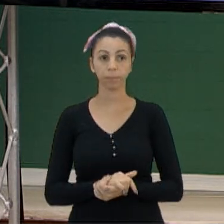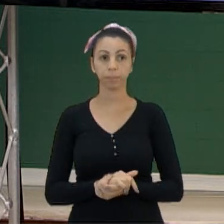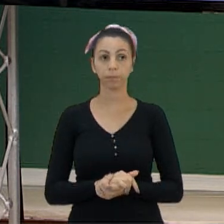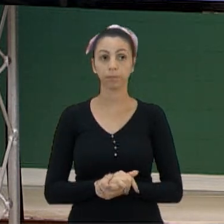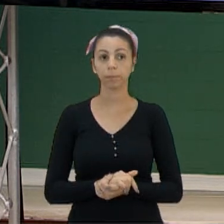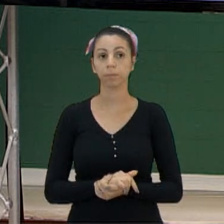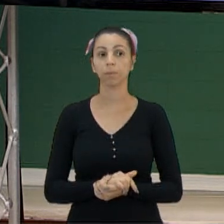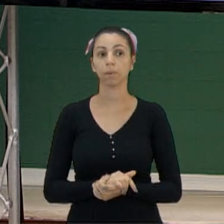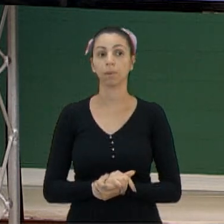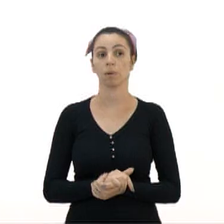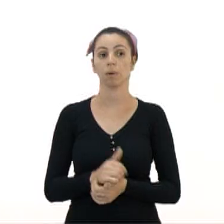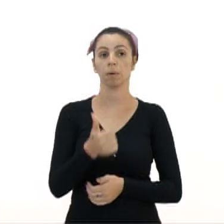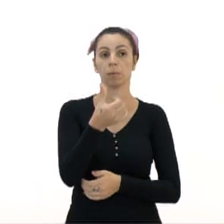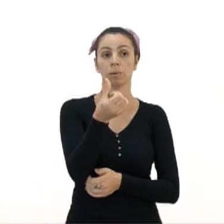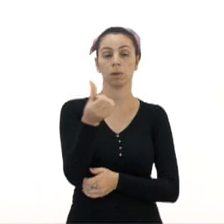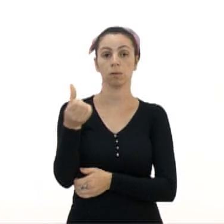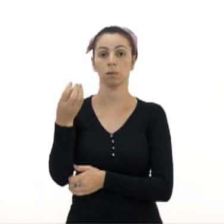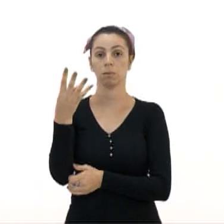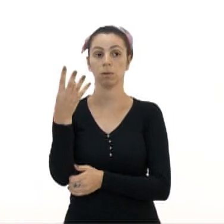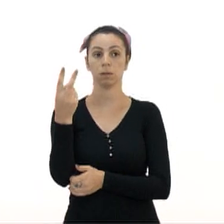Andréa Pozzo, 1642 a